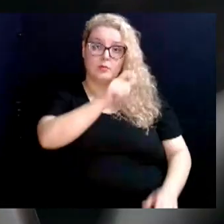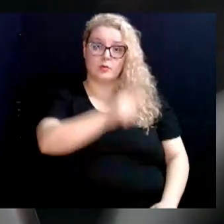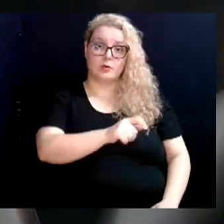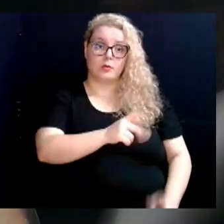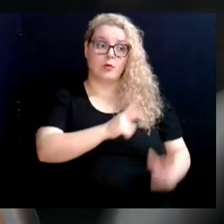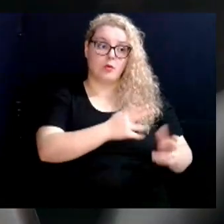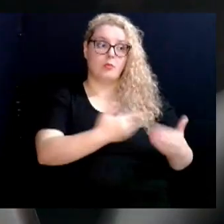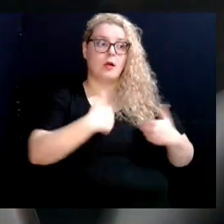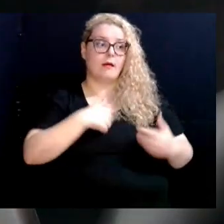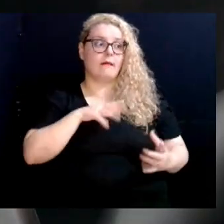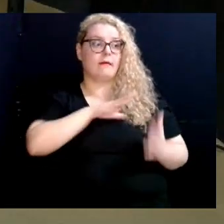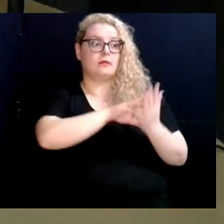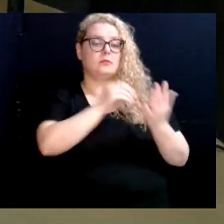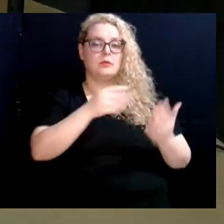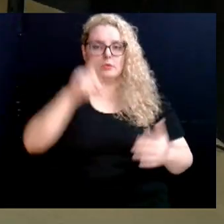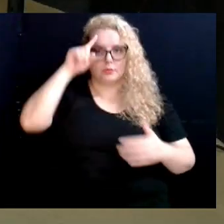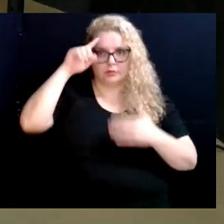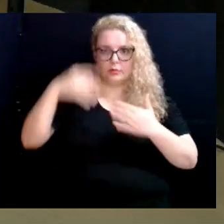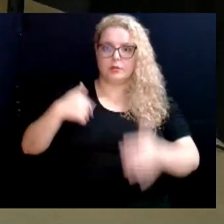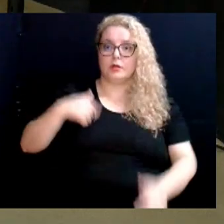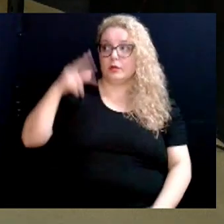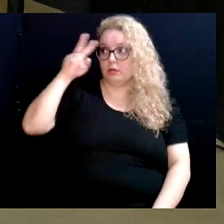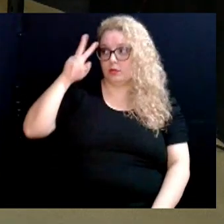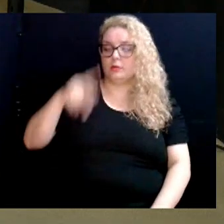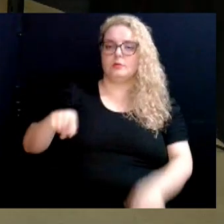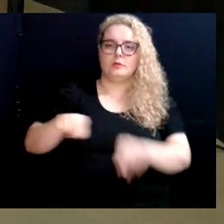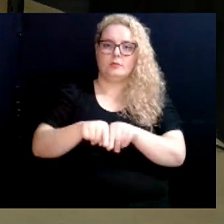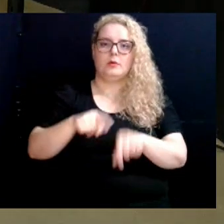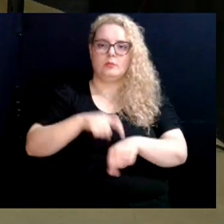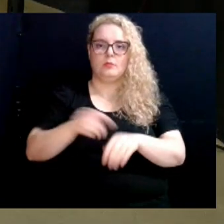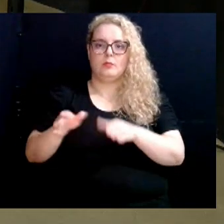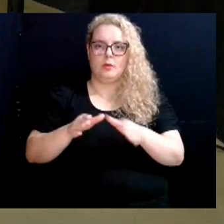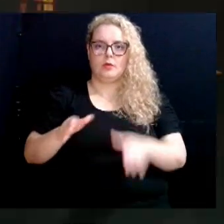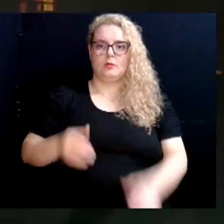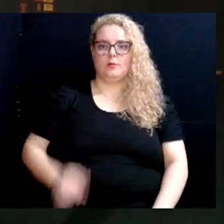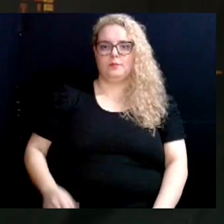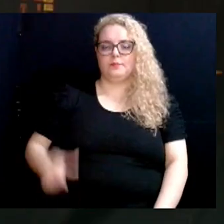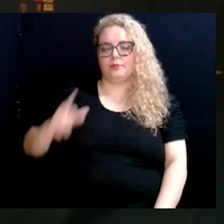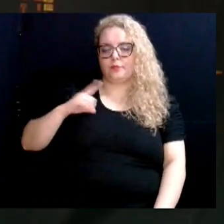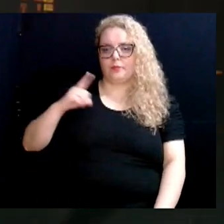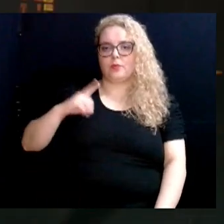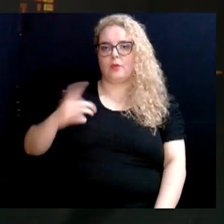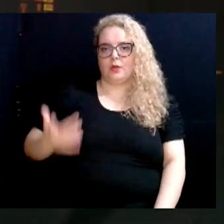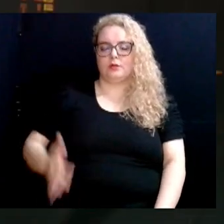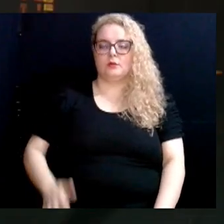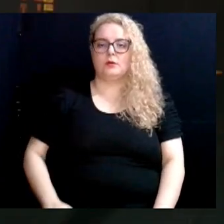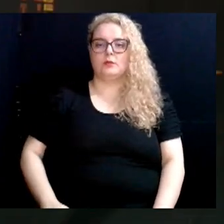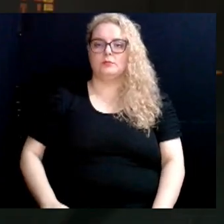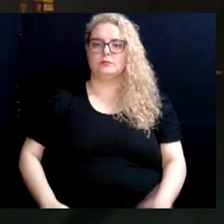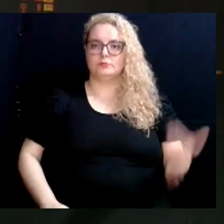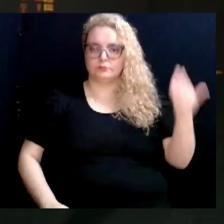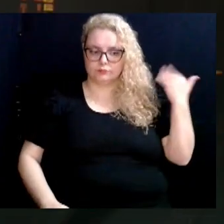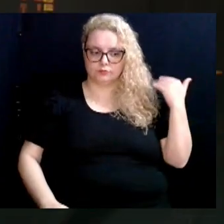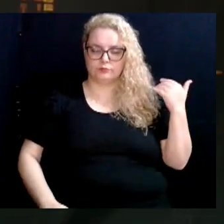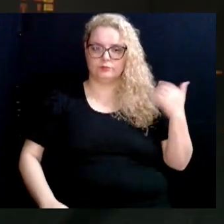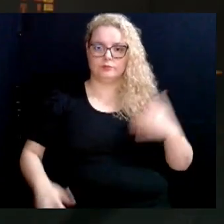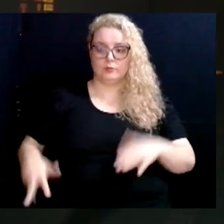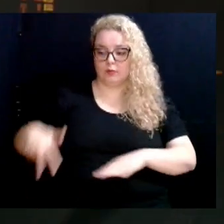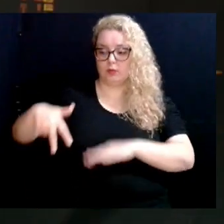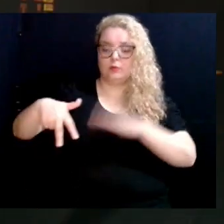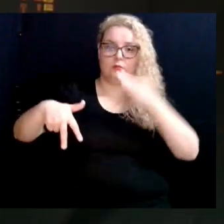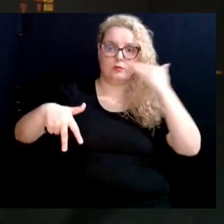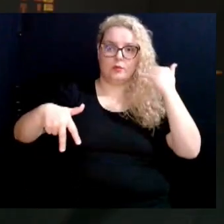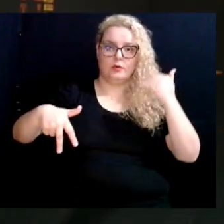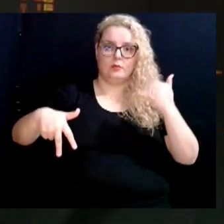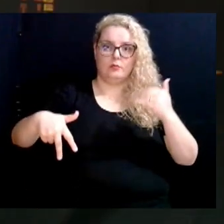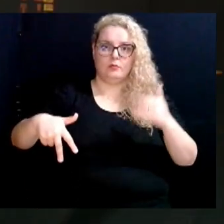você colocar no seu dia. Aí eu lembro que, inclusive, em uma época que apareceu uma celebridade que come não sei